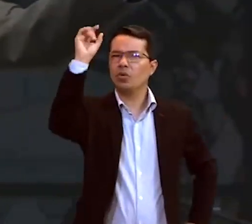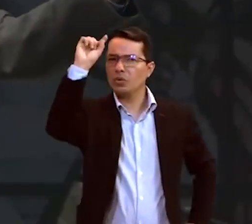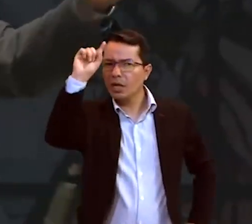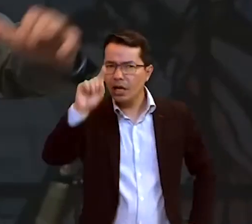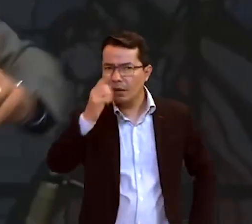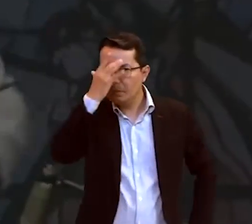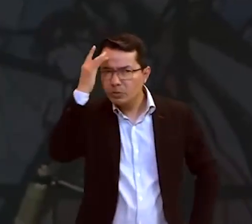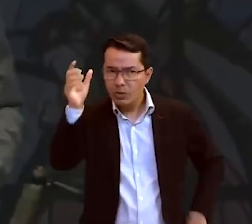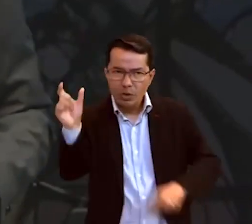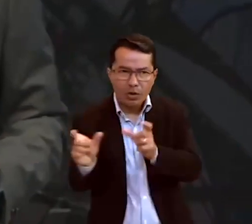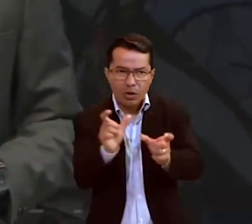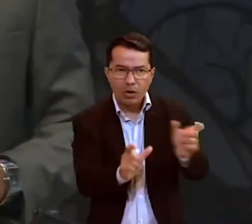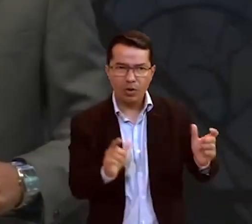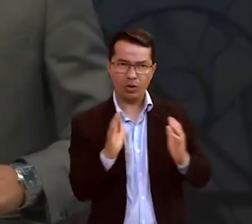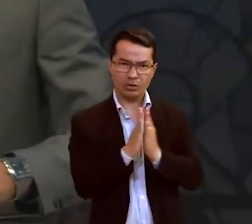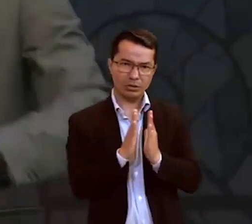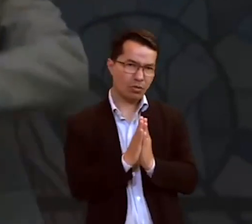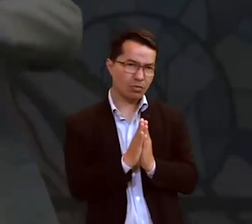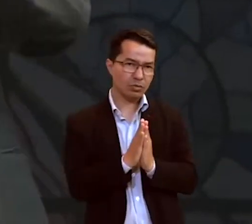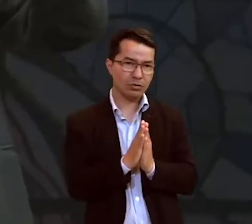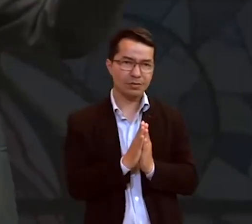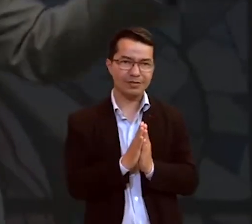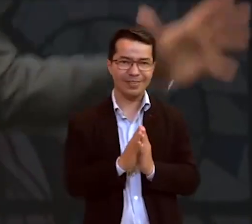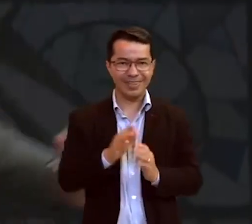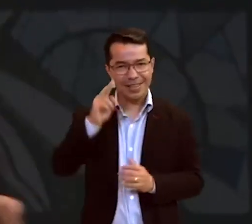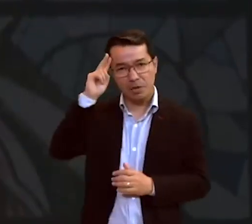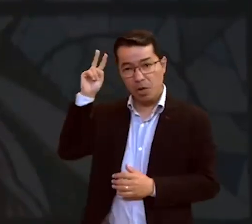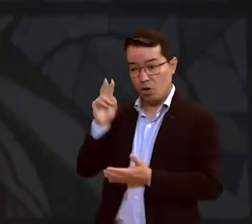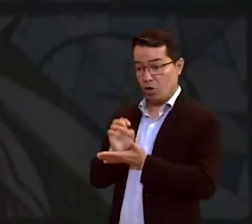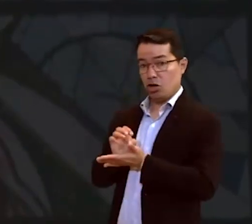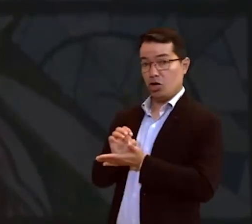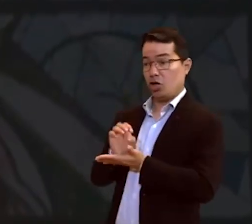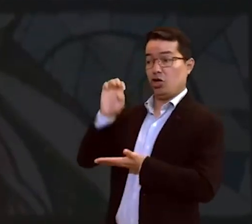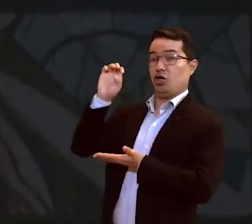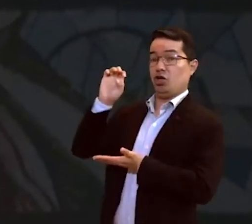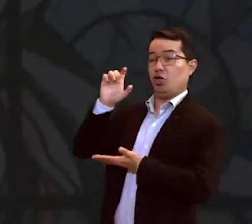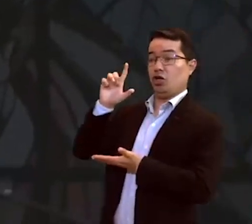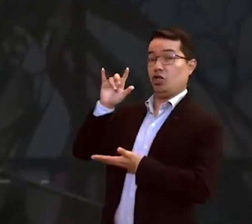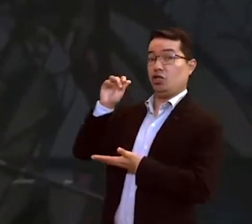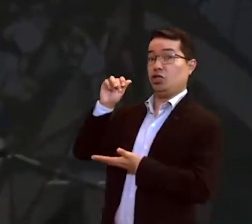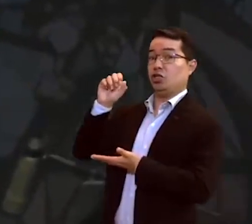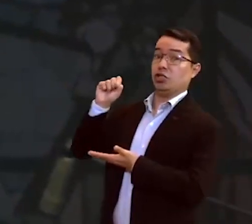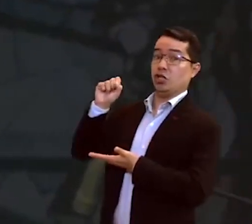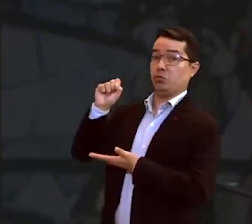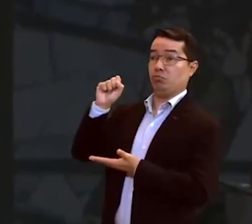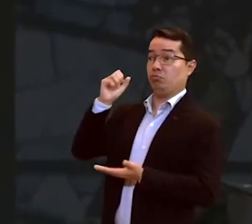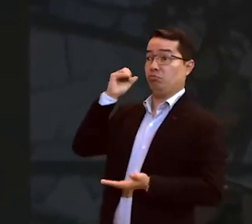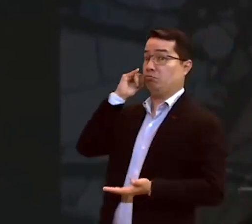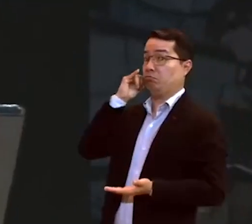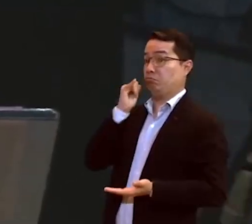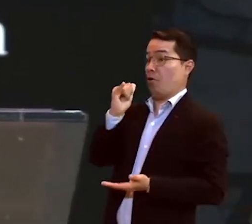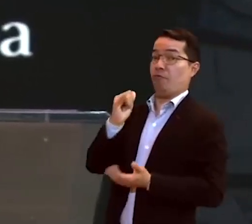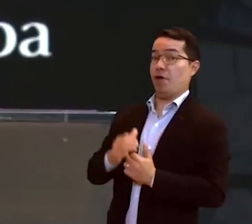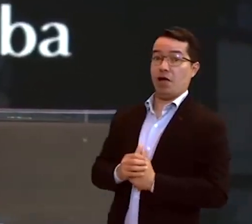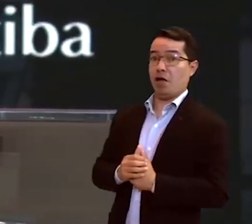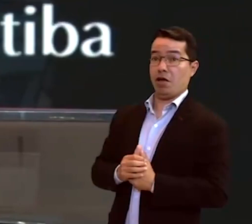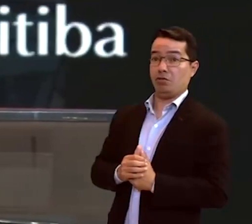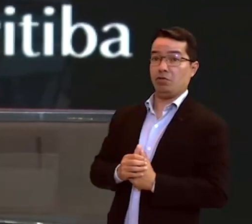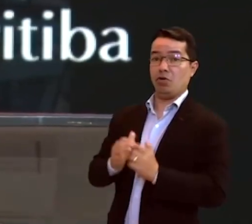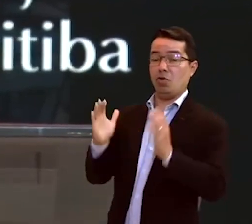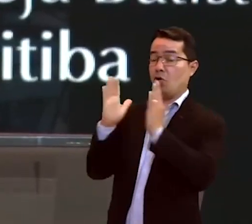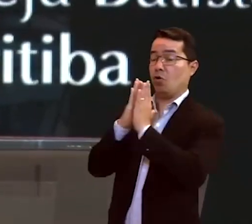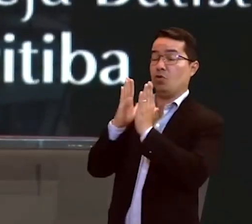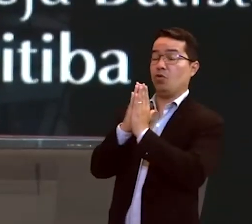olha, Elias, o grande profeta, aquele que orou para descer fogo e desceu